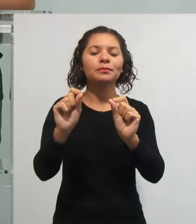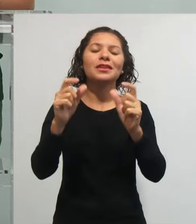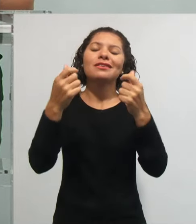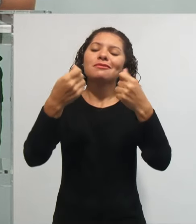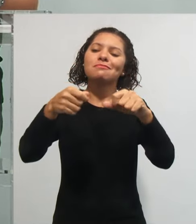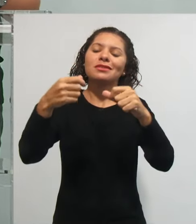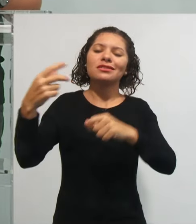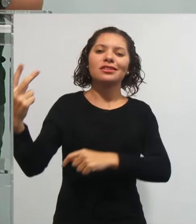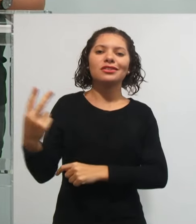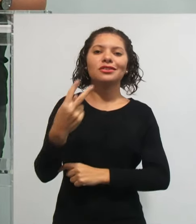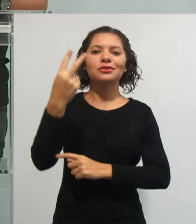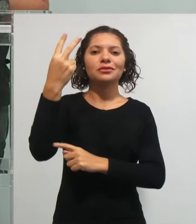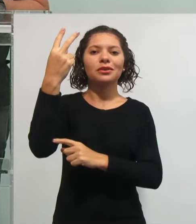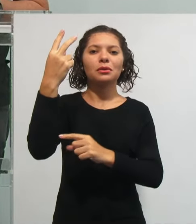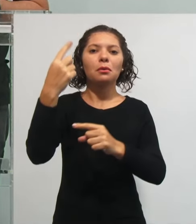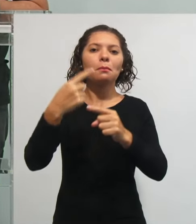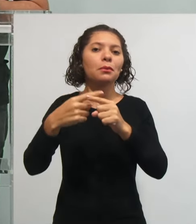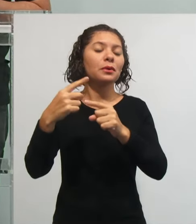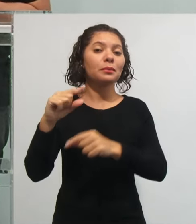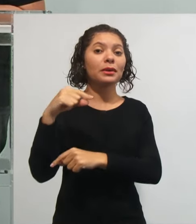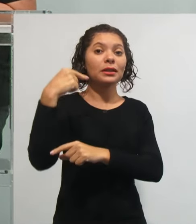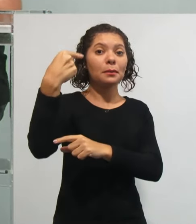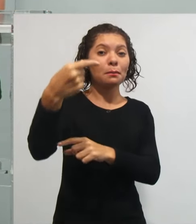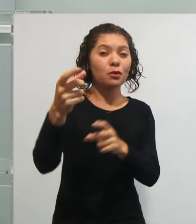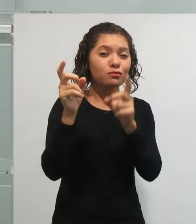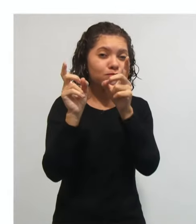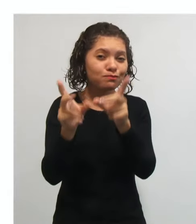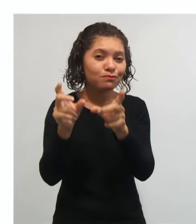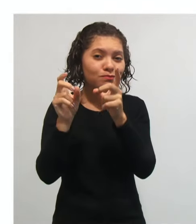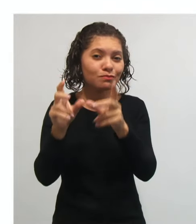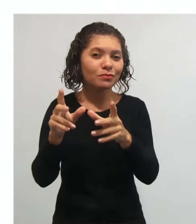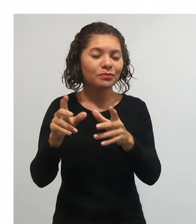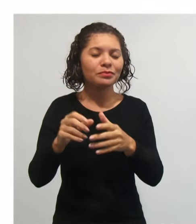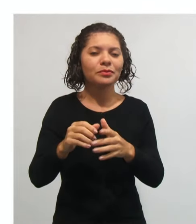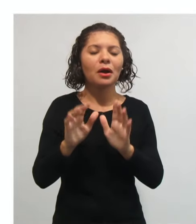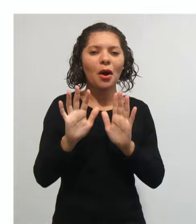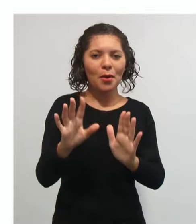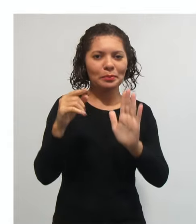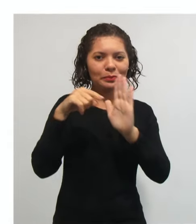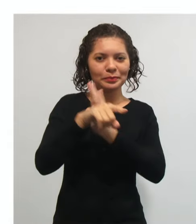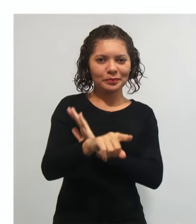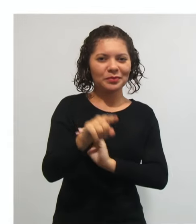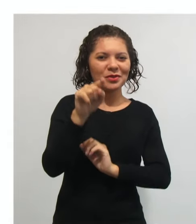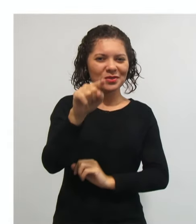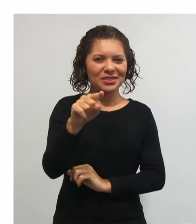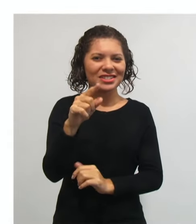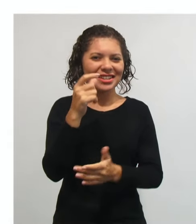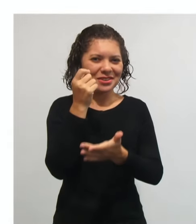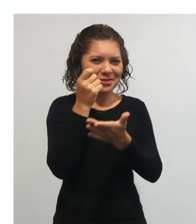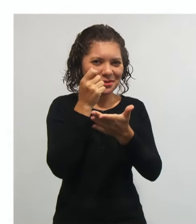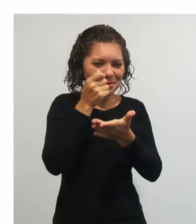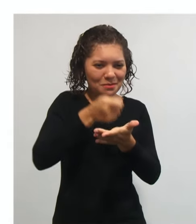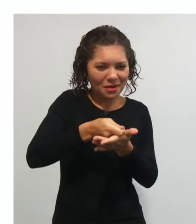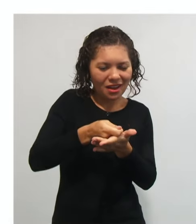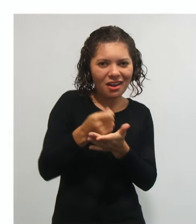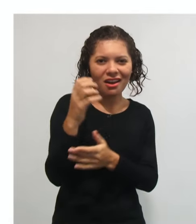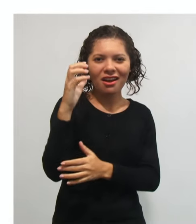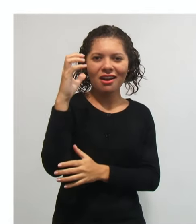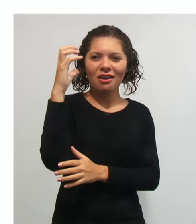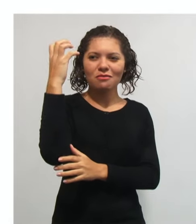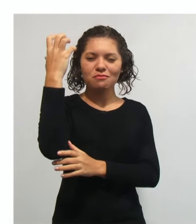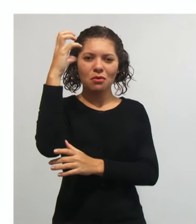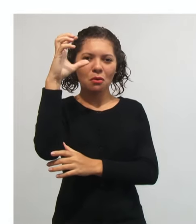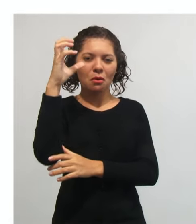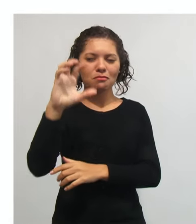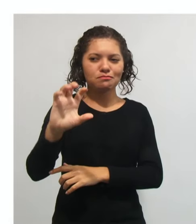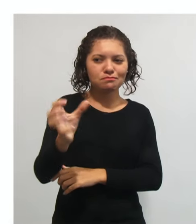valor para que seja comercializado Aí eu te pergunto você teria coragem de comprar um chuveiro improvisado desse aqui